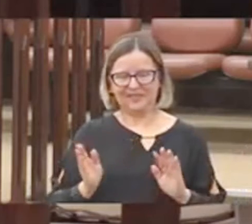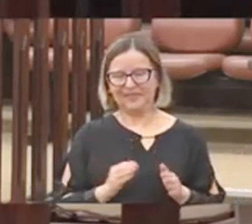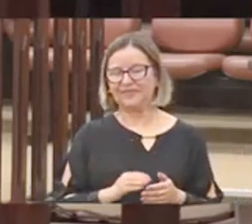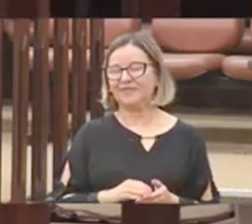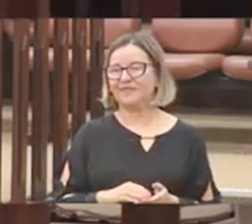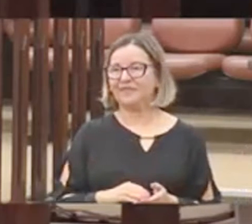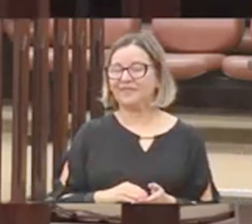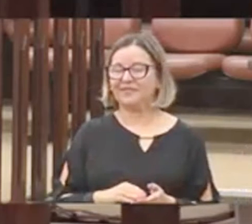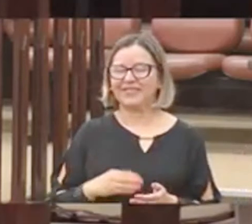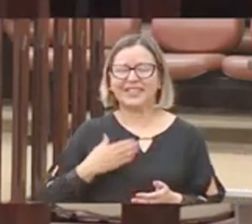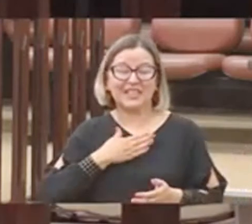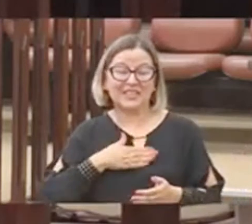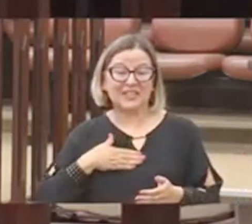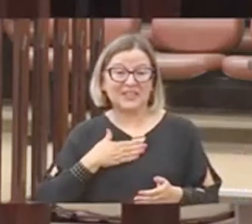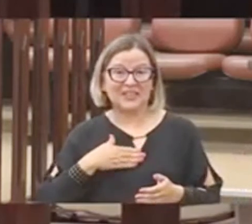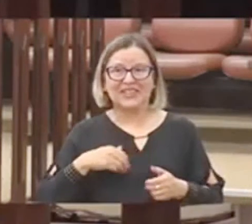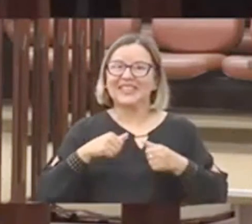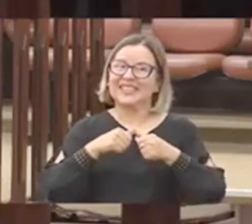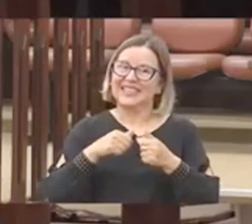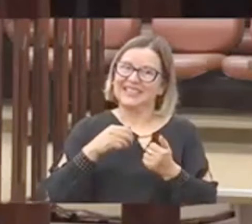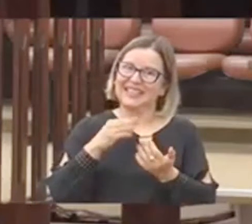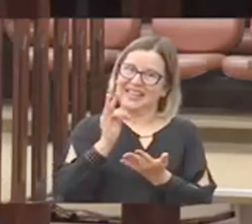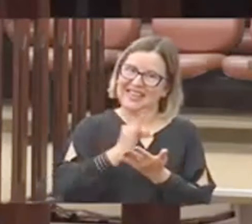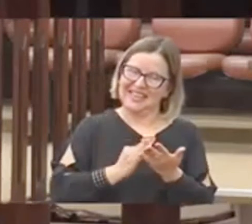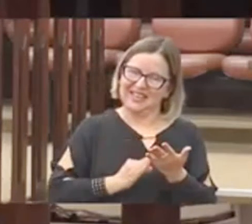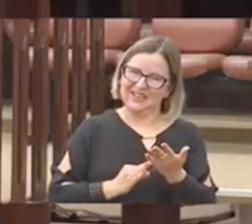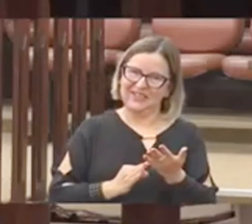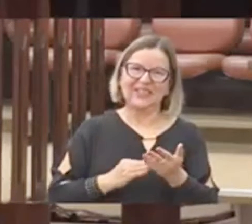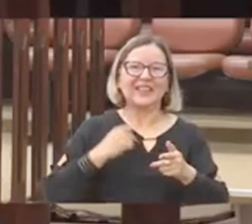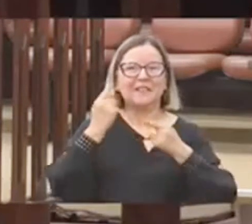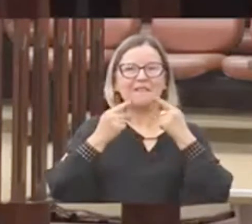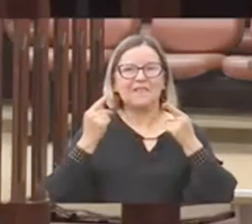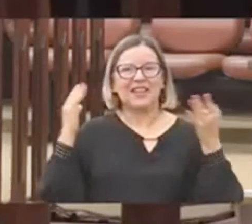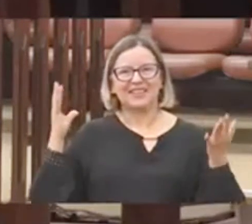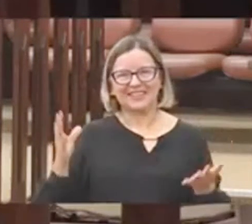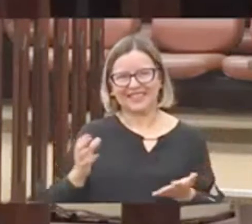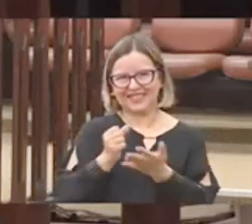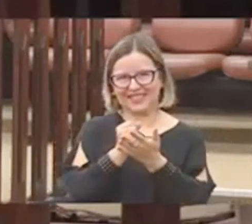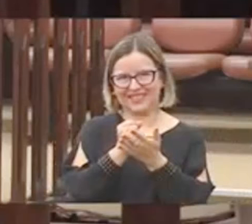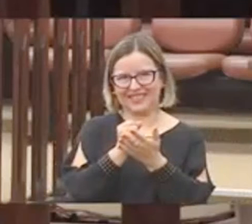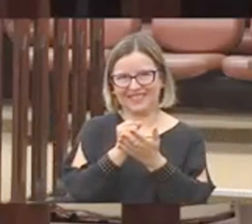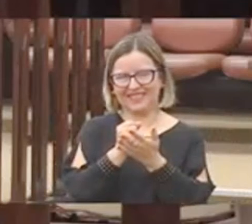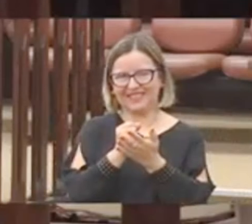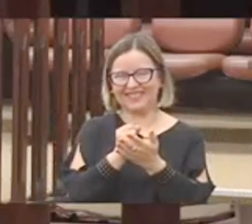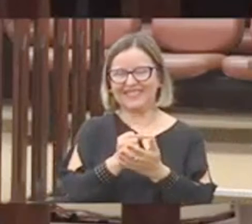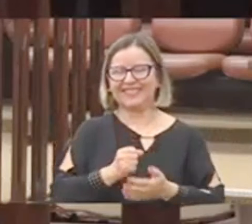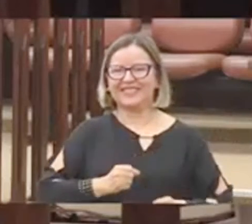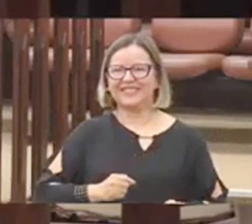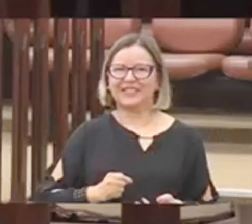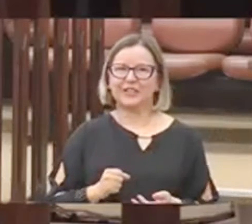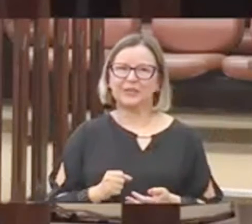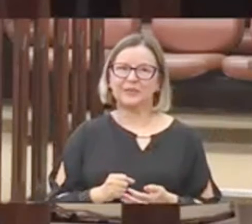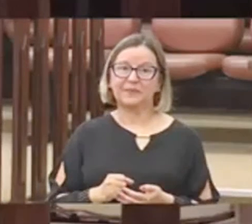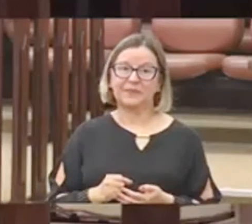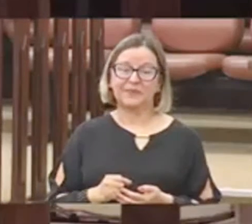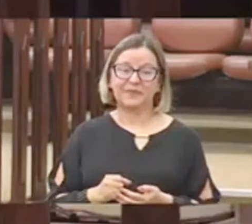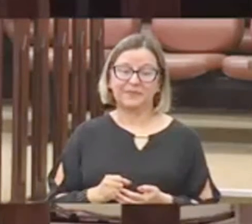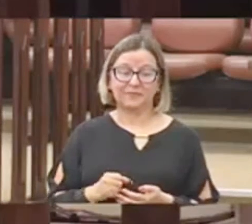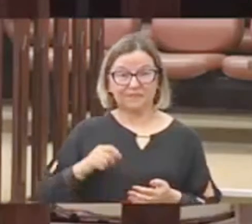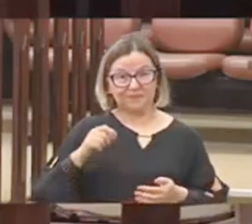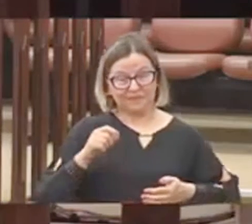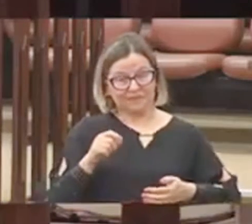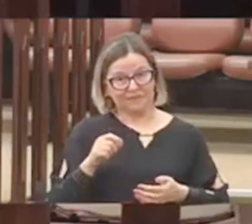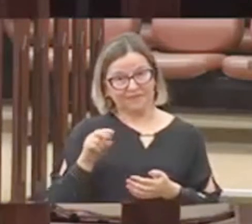texto, ele fala em resgate. Nós fomos resgatados. É como se você fosse